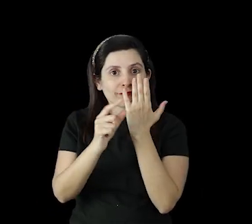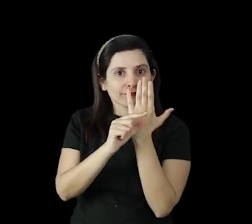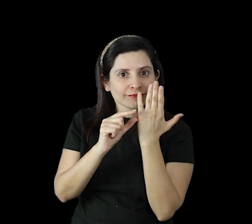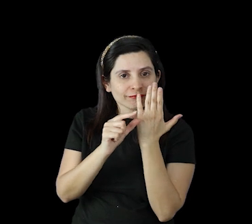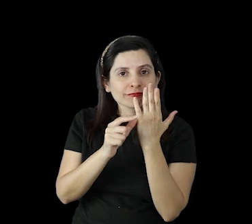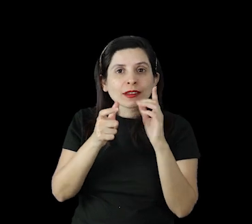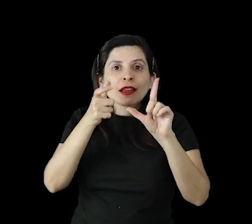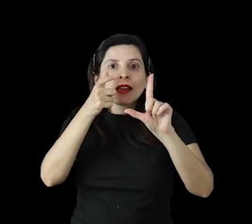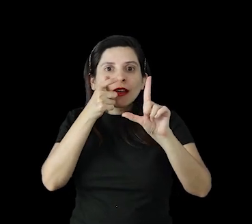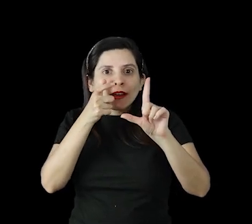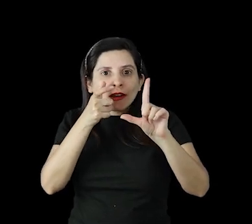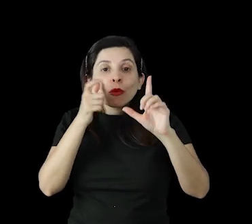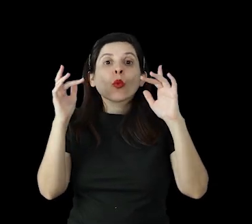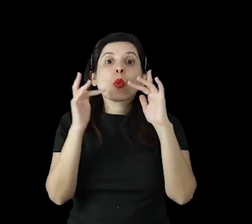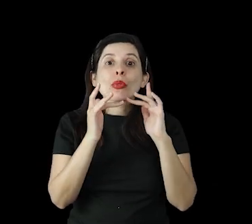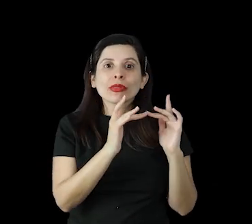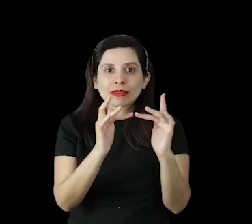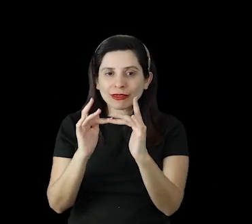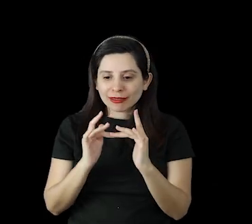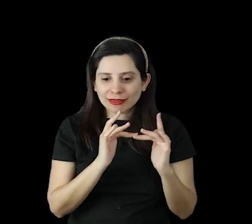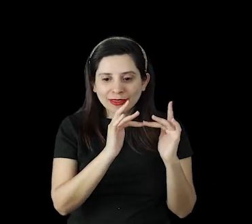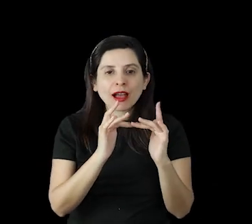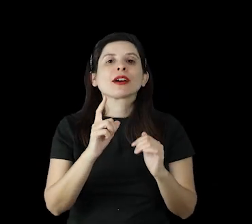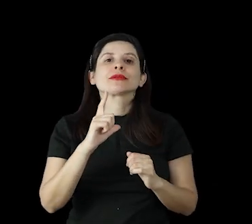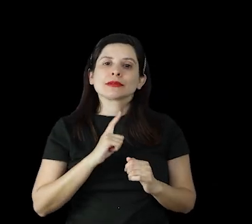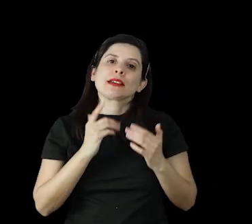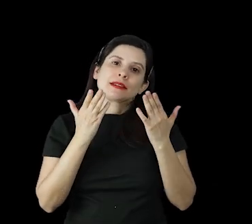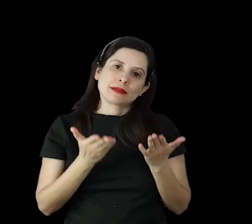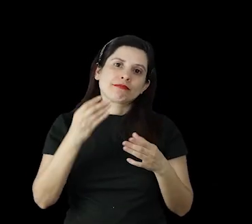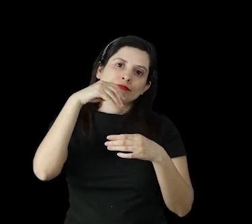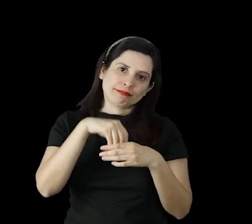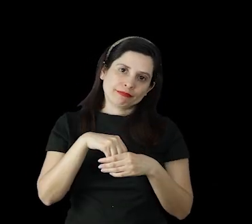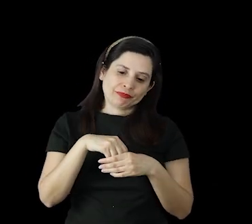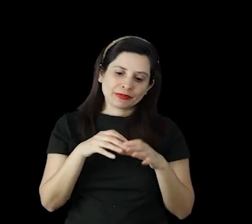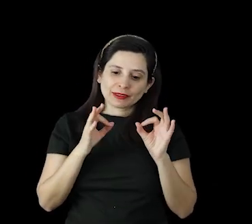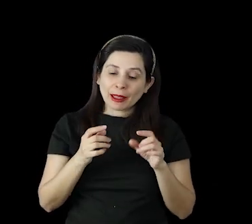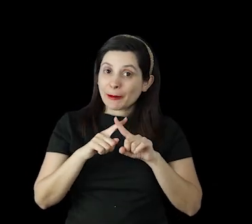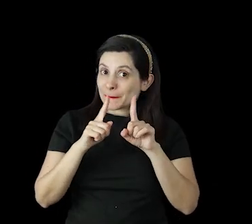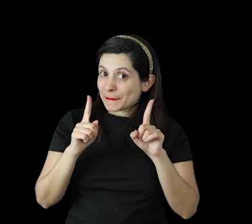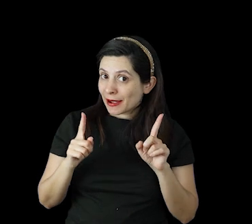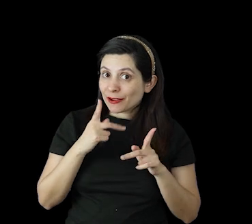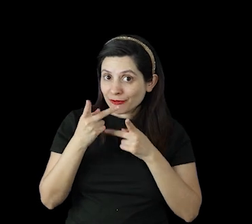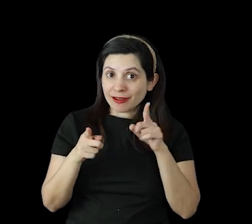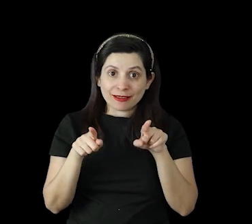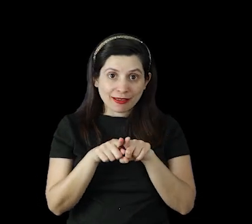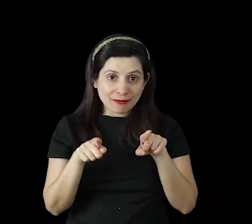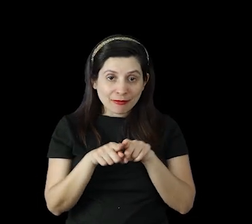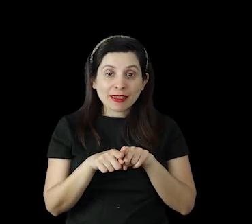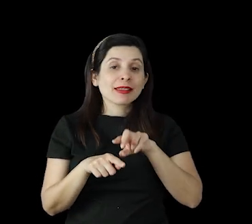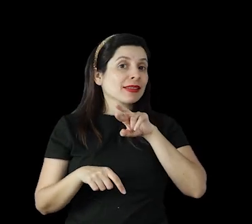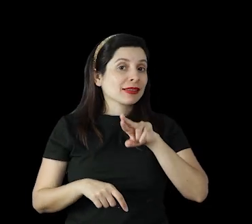a gente está o tempo todo conectado, então ele tem isso, né? Mas, como eu falei, também ele não